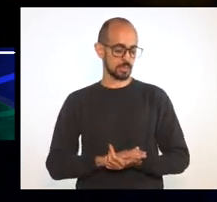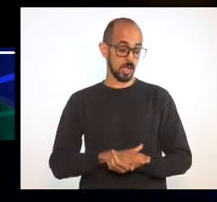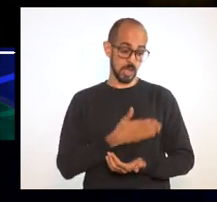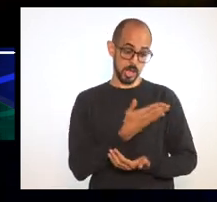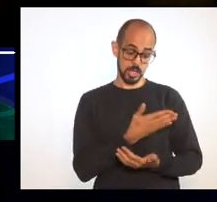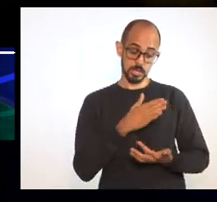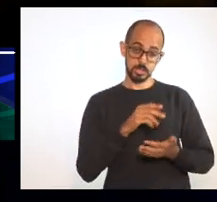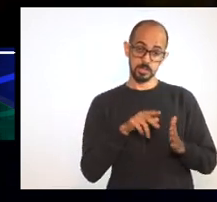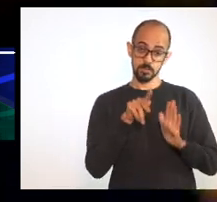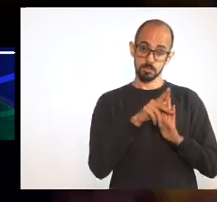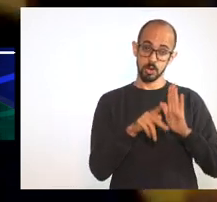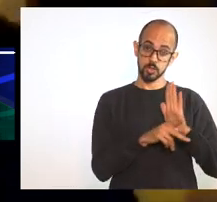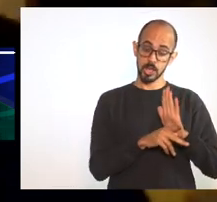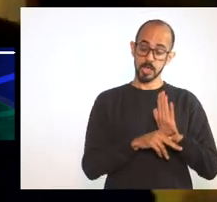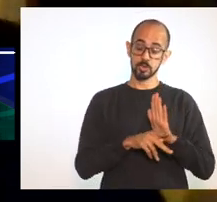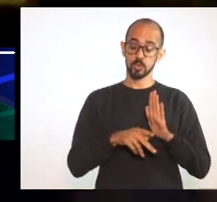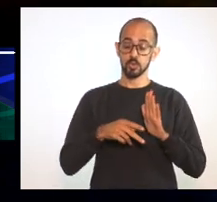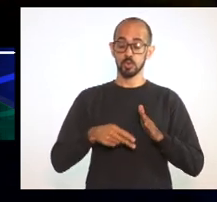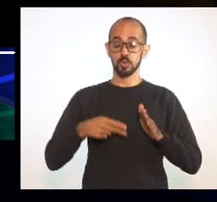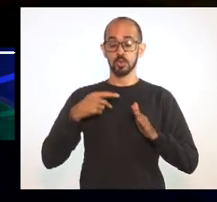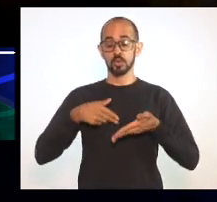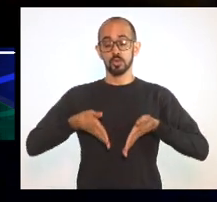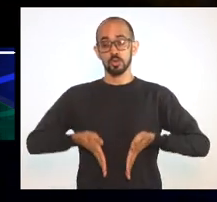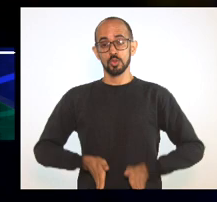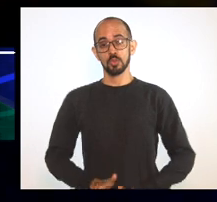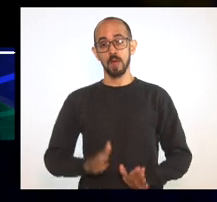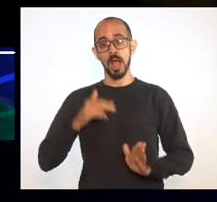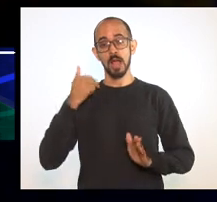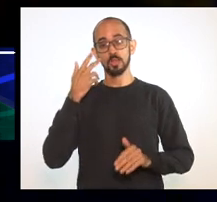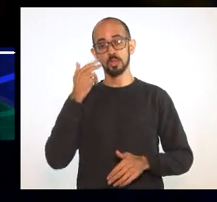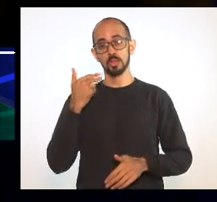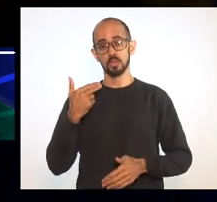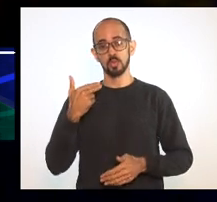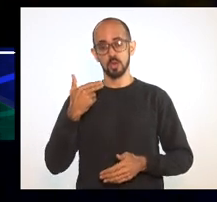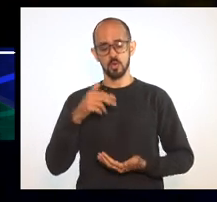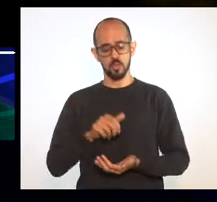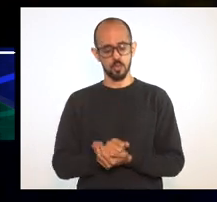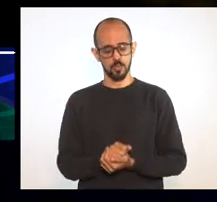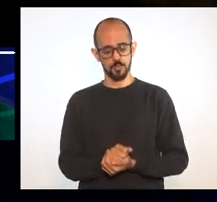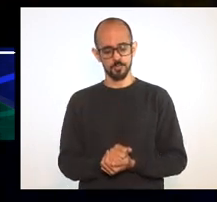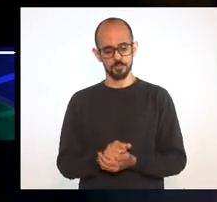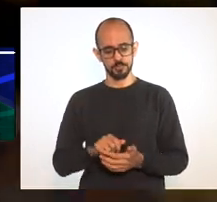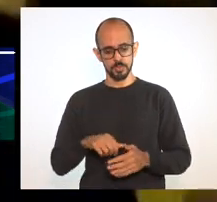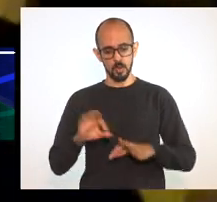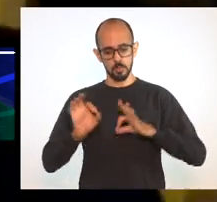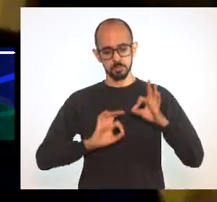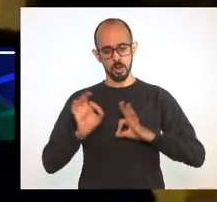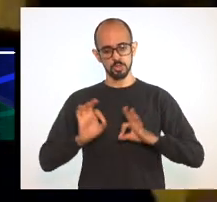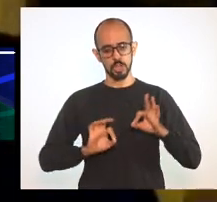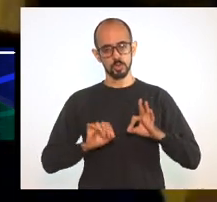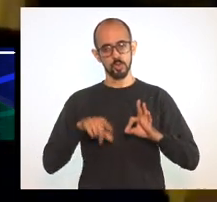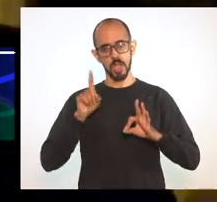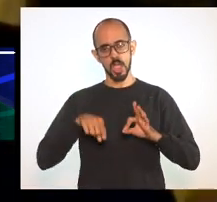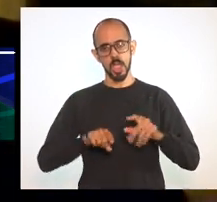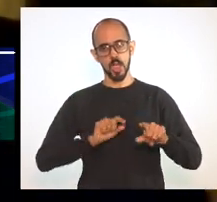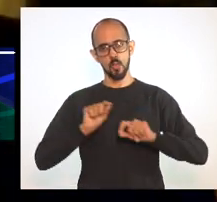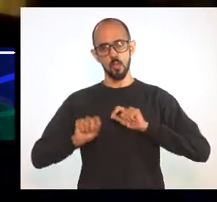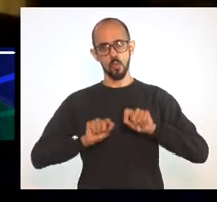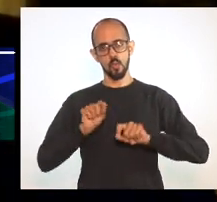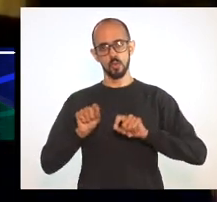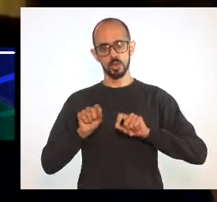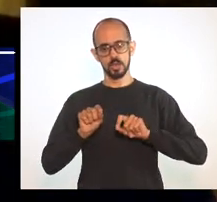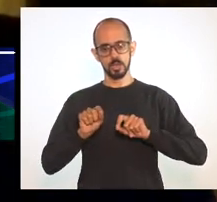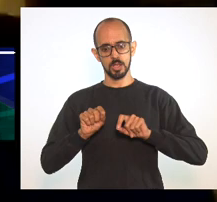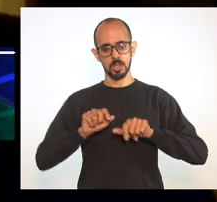sobre o parto humanizado. Então, rapidamente, o que é que diz o projeto? Ele modifica uma